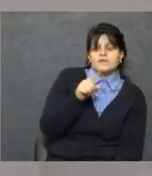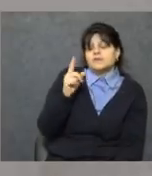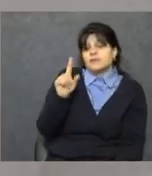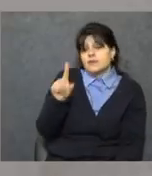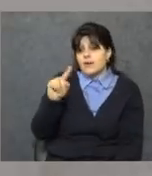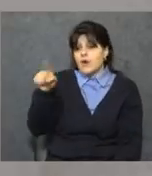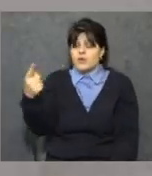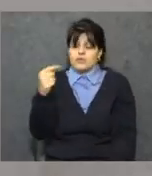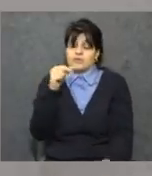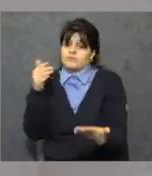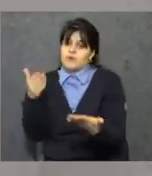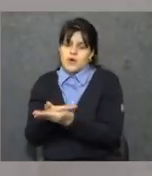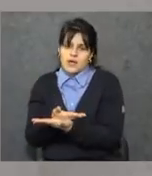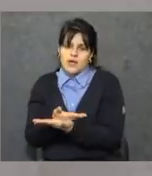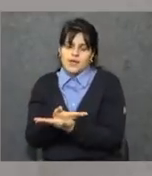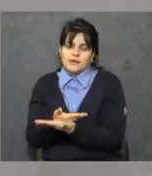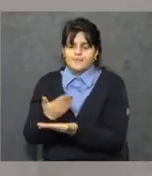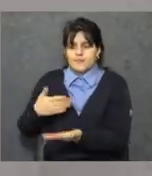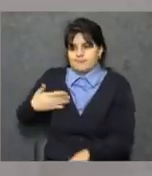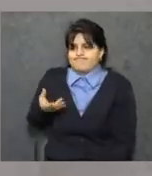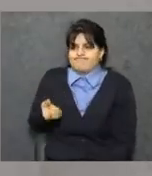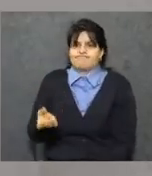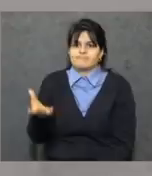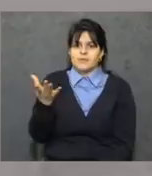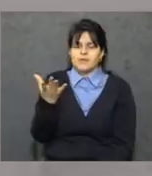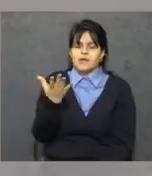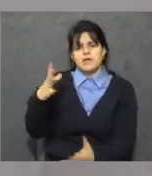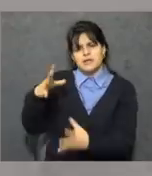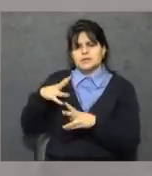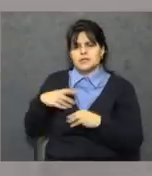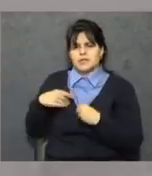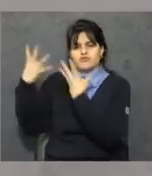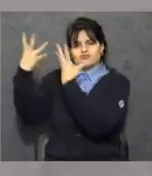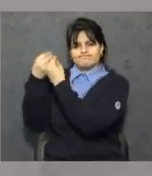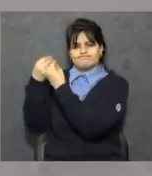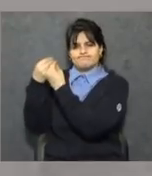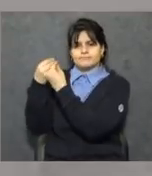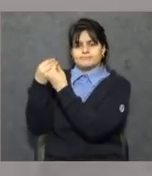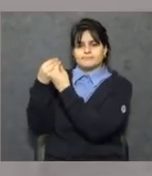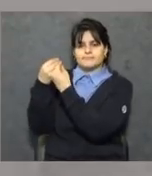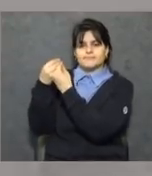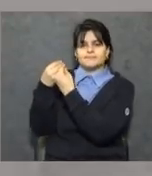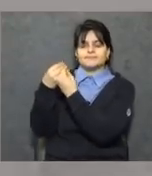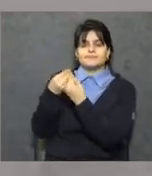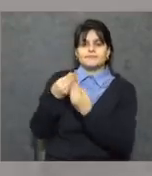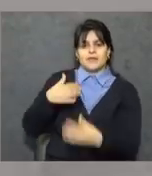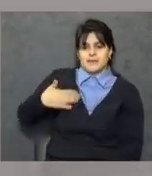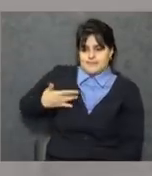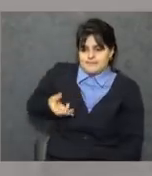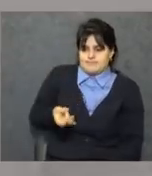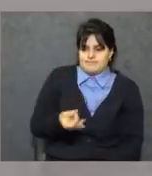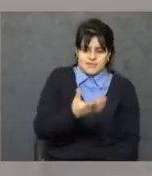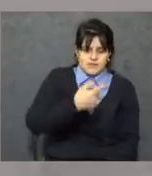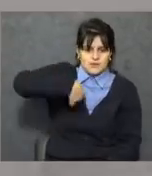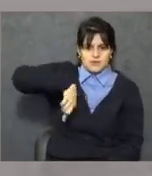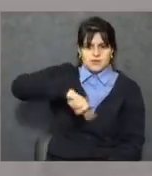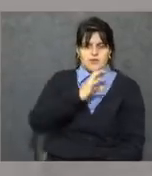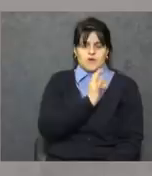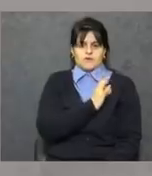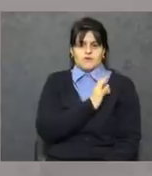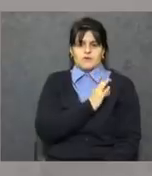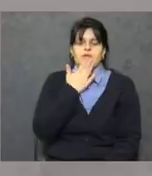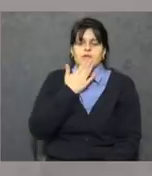deste mundo. Admiti-os na luz da vossa presença. Tende misericórdia de nós, Senhor, e dai-nos a graça de participar